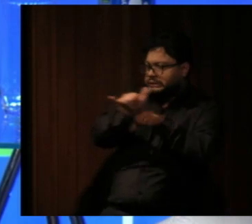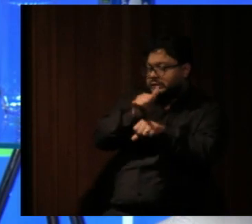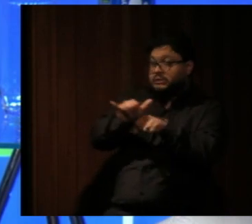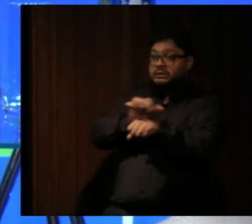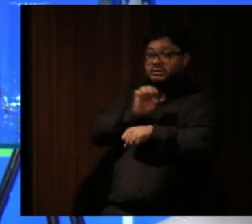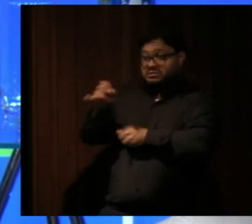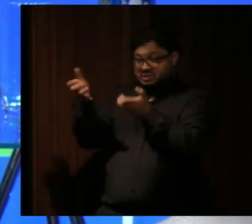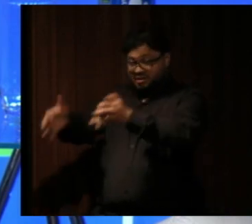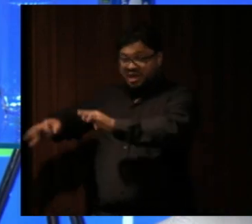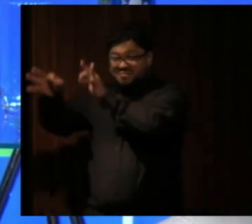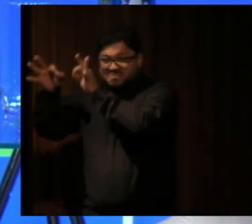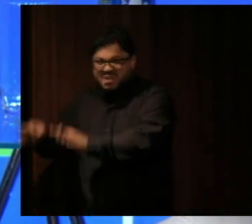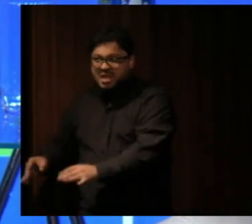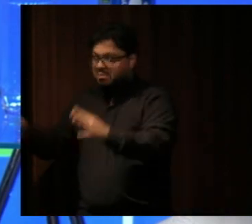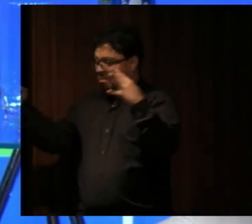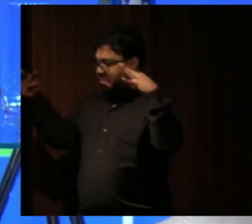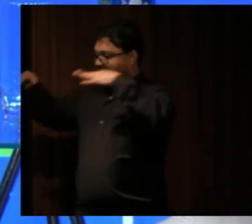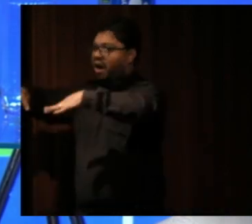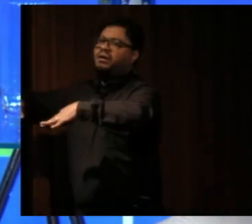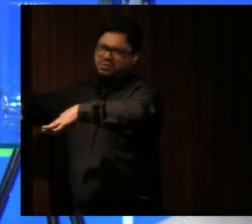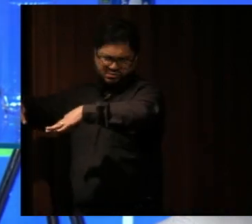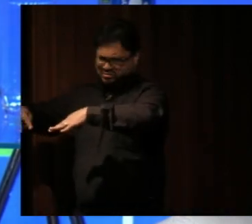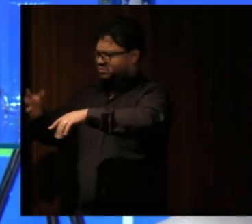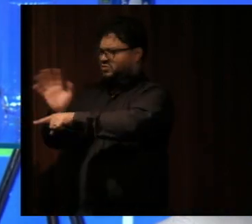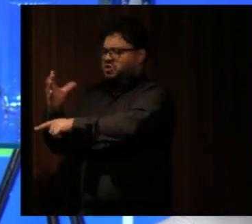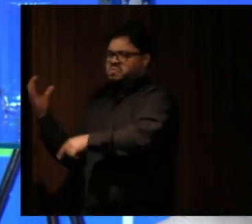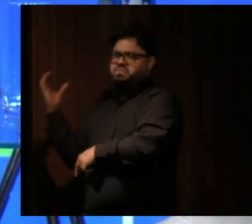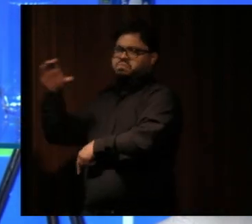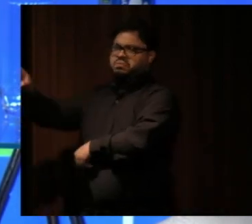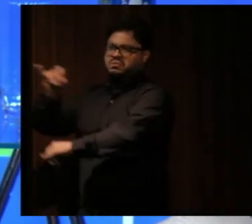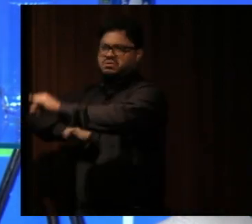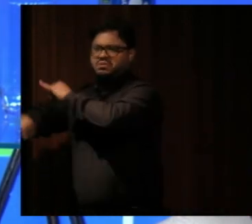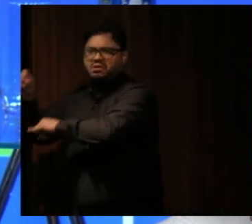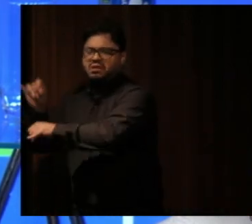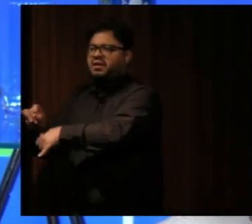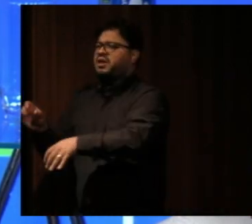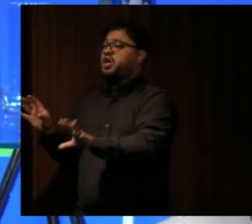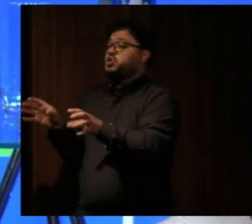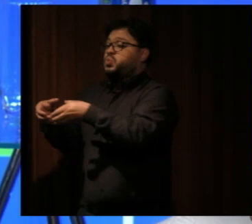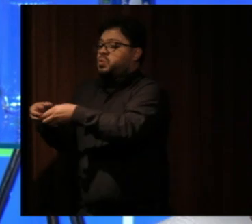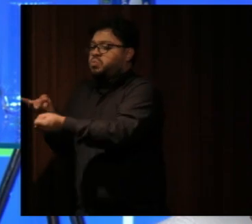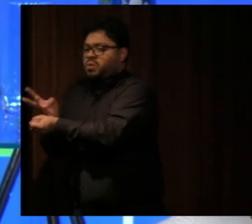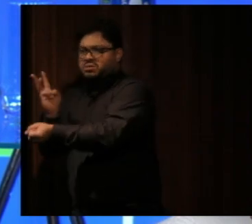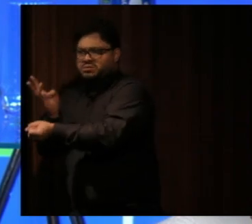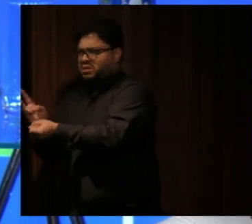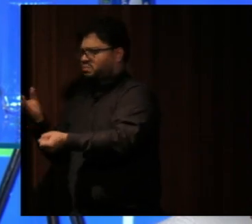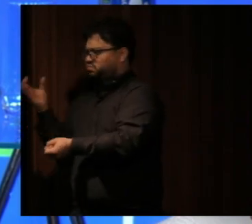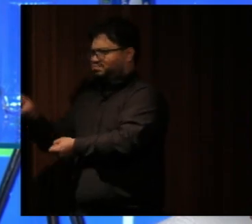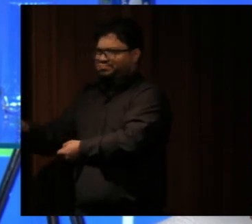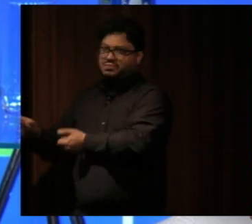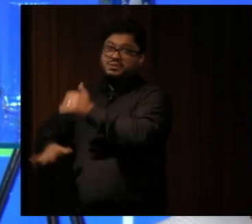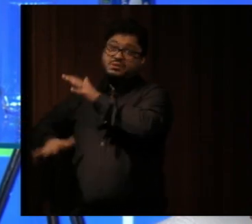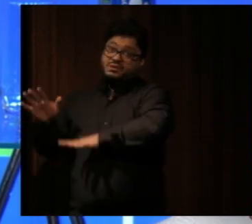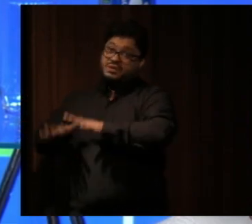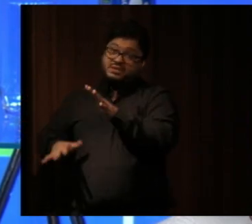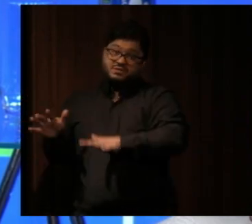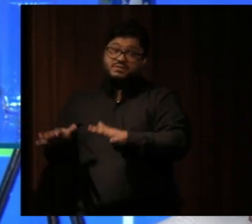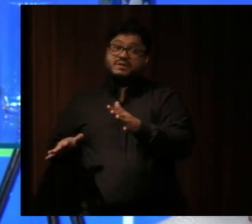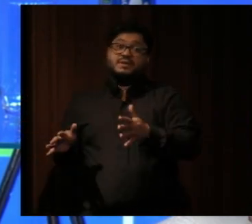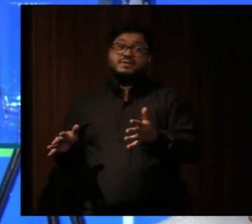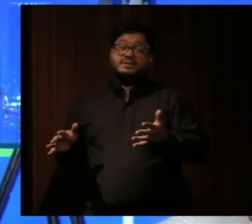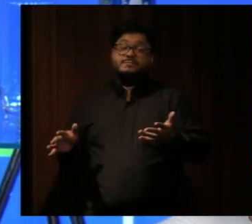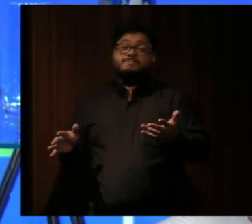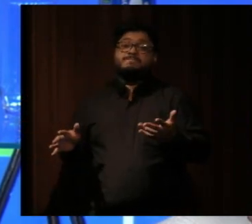então se ele quiser realmente ter palco ele vai jogar o vídeo na internet ele vai colocar em grupo de WhatsApp que às vezes é